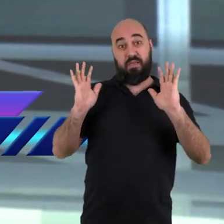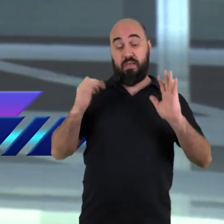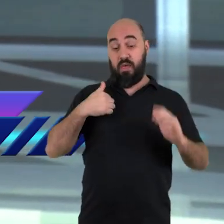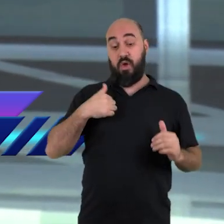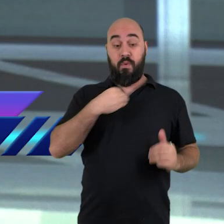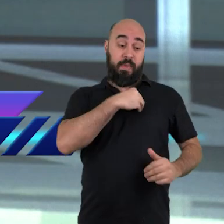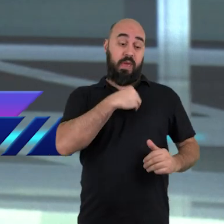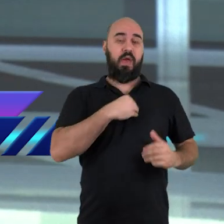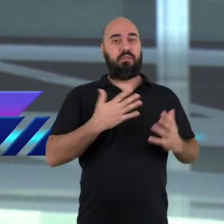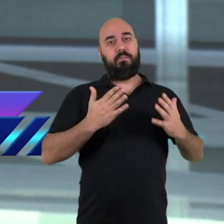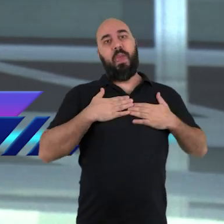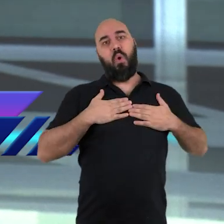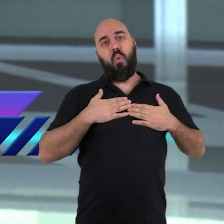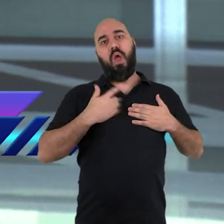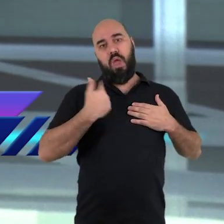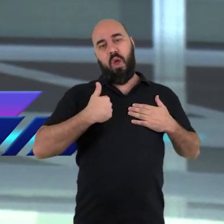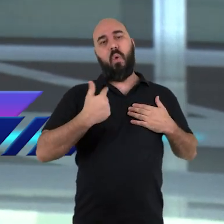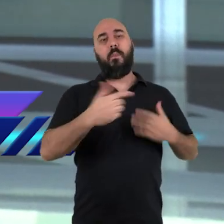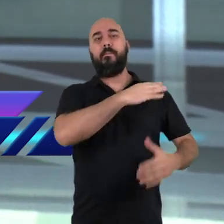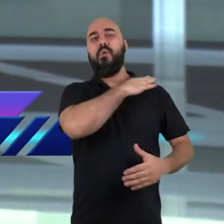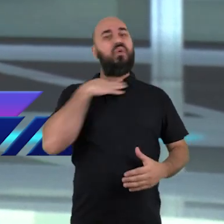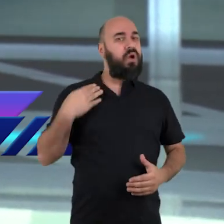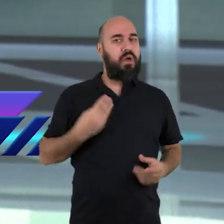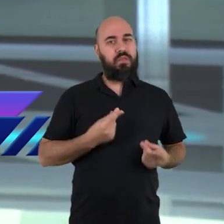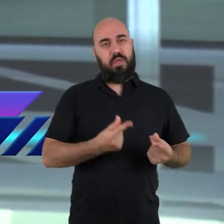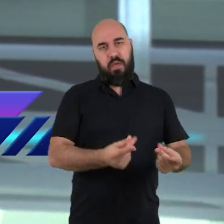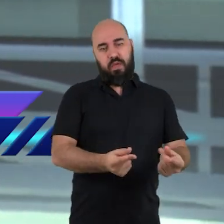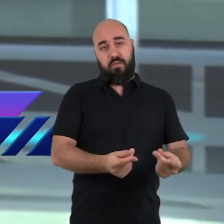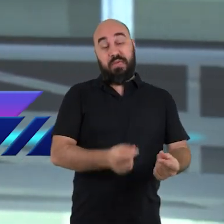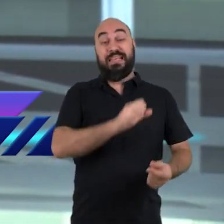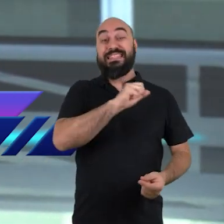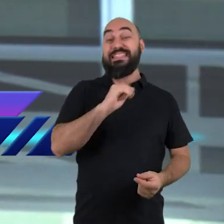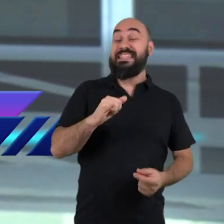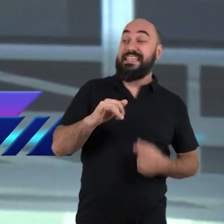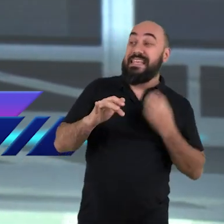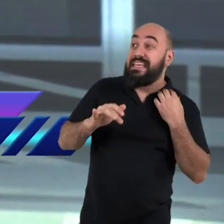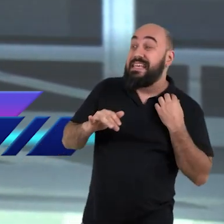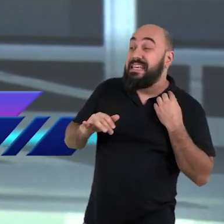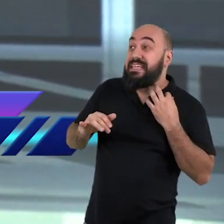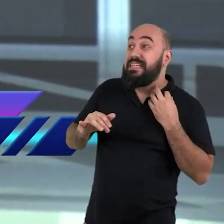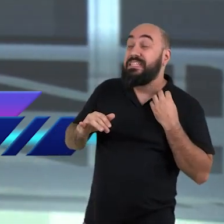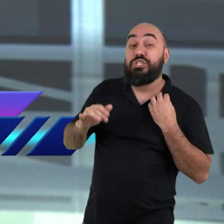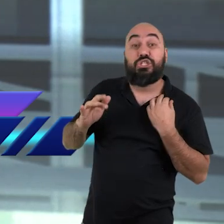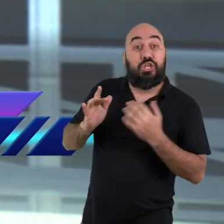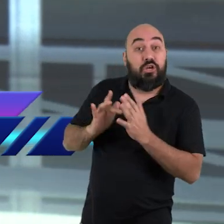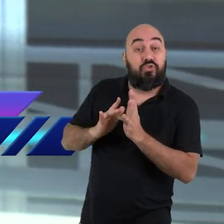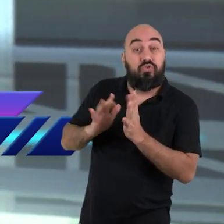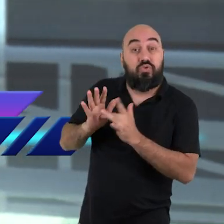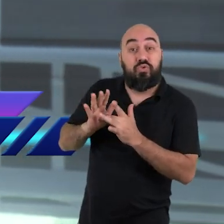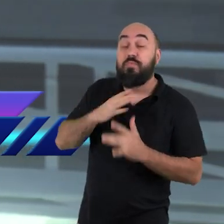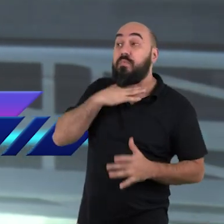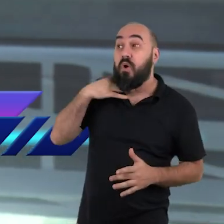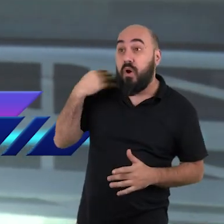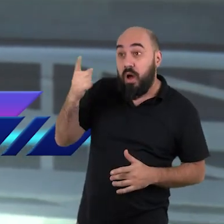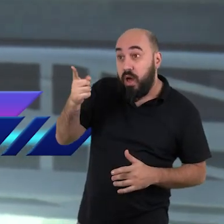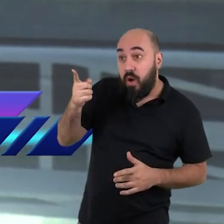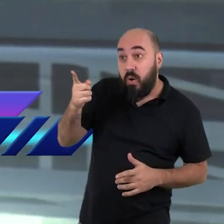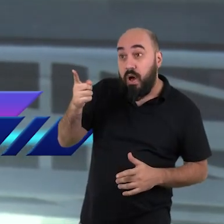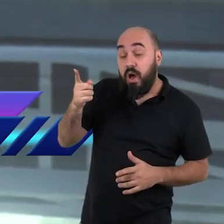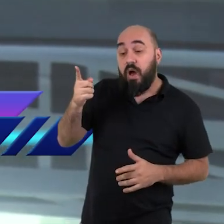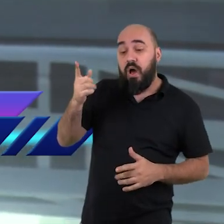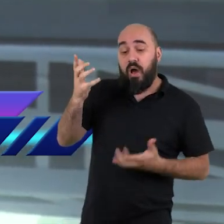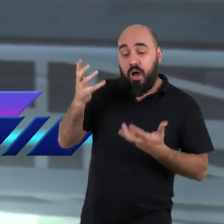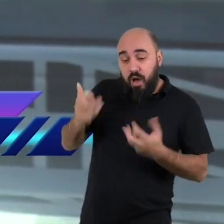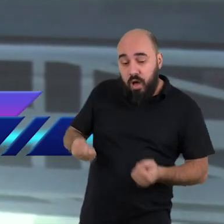pecado. A morte é minha. Só que a morte não precisa ser sua, porque Cristo já morreu. E Ele nos